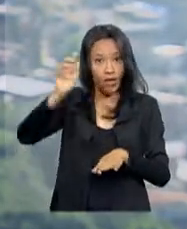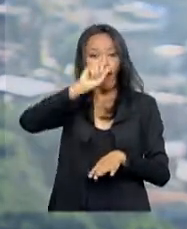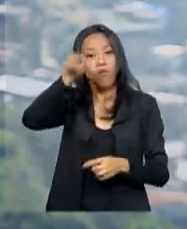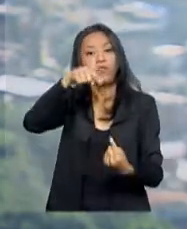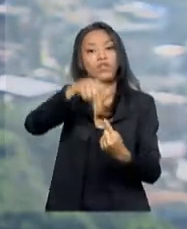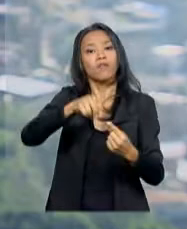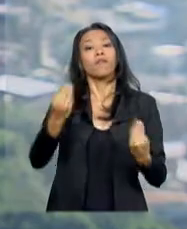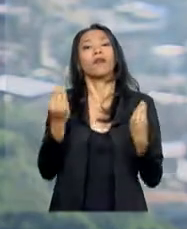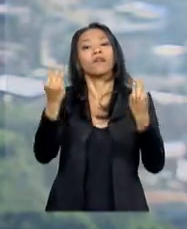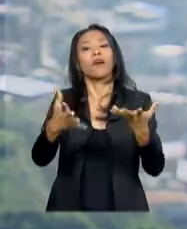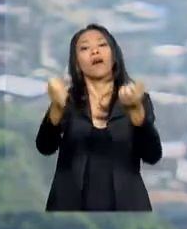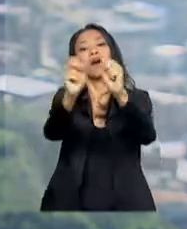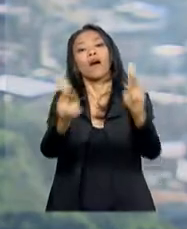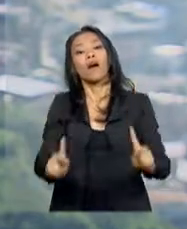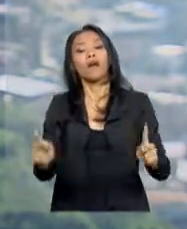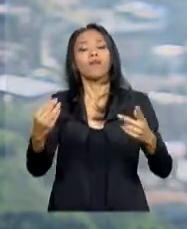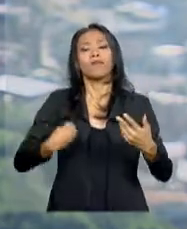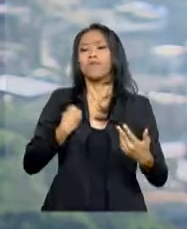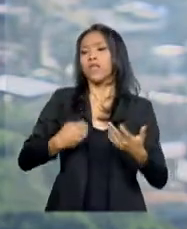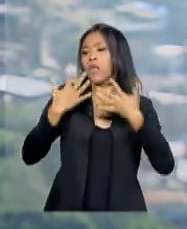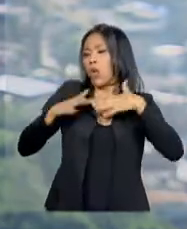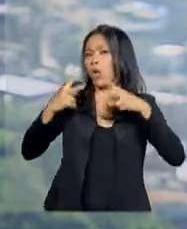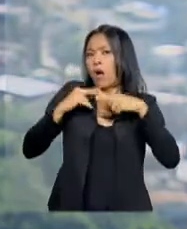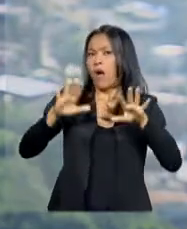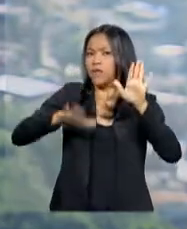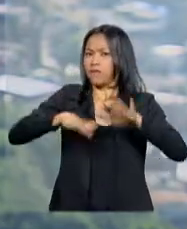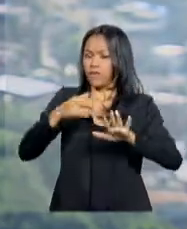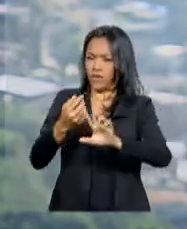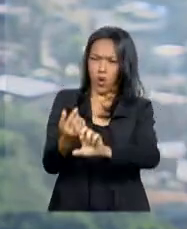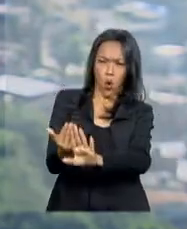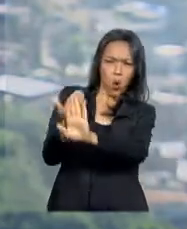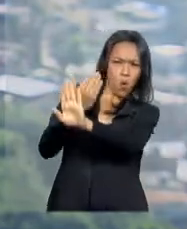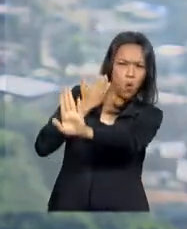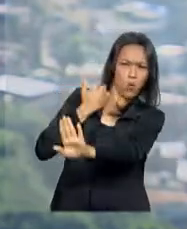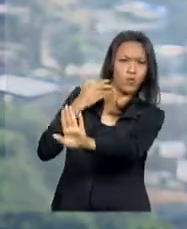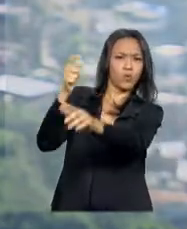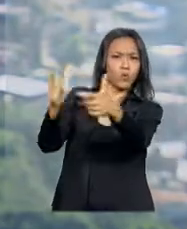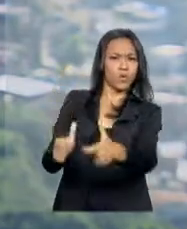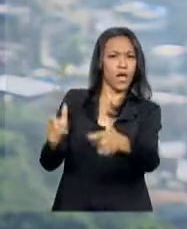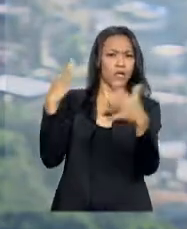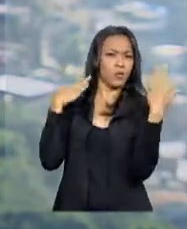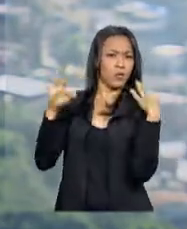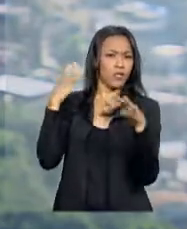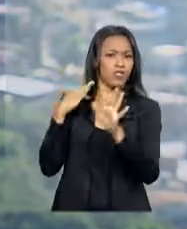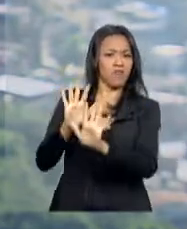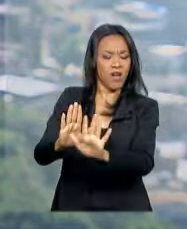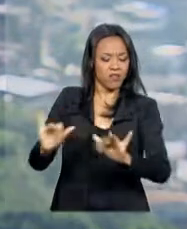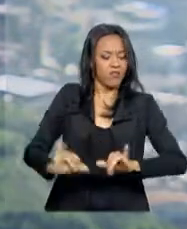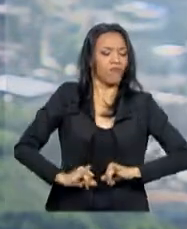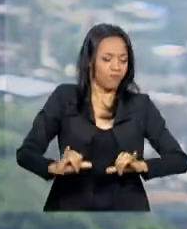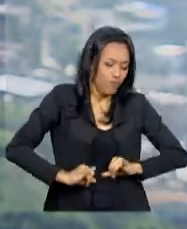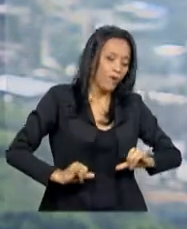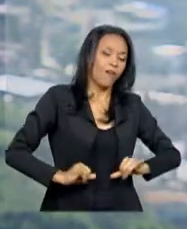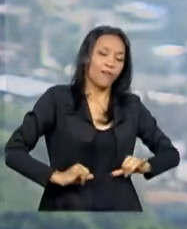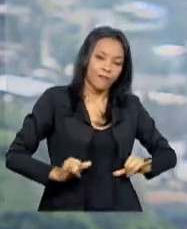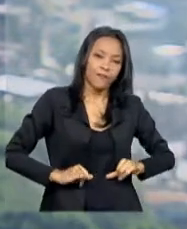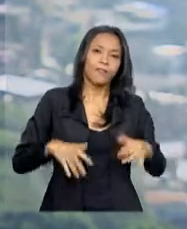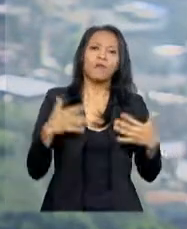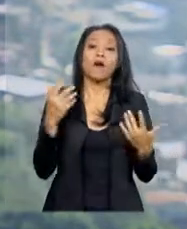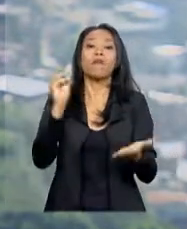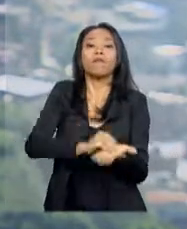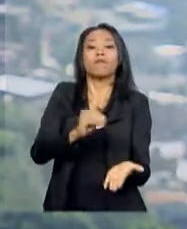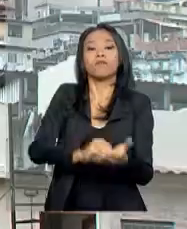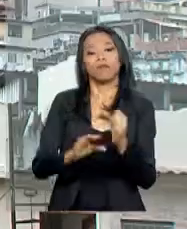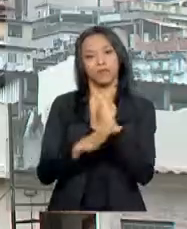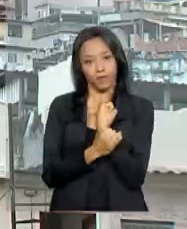para a vida do carioca. Pessoas que muitas vezes passam longe dos pontos turísticos, mas que sofrem, como ninguém, a insegurança